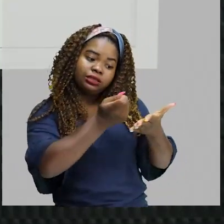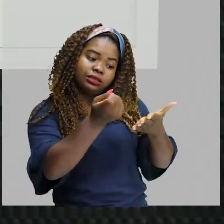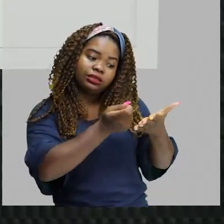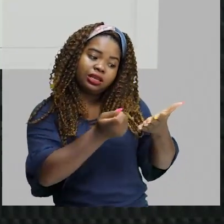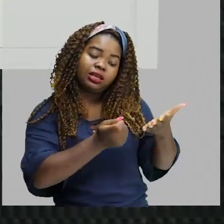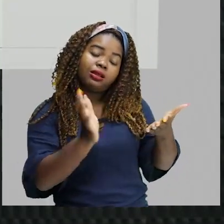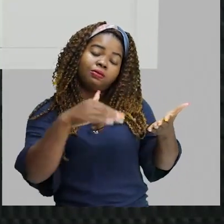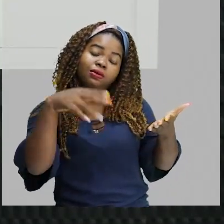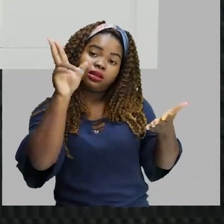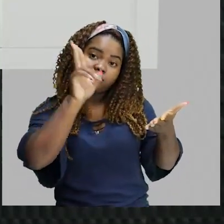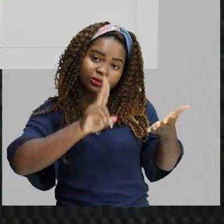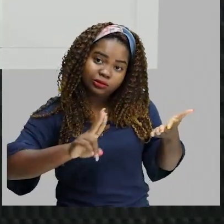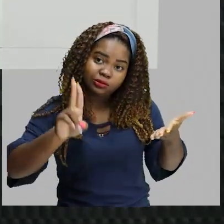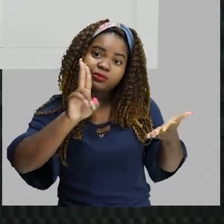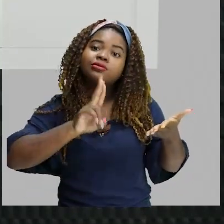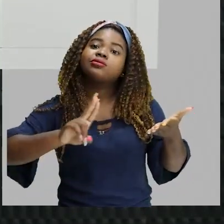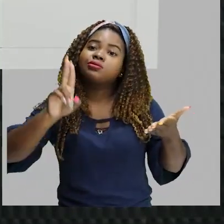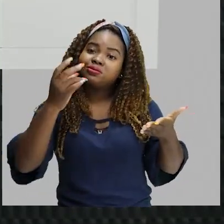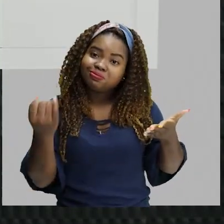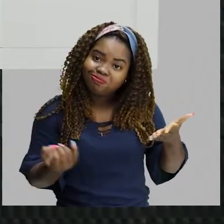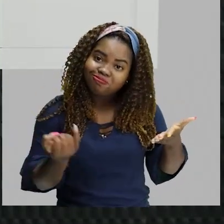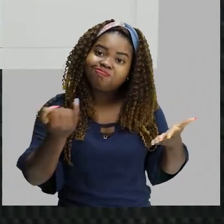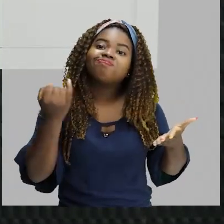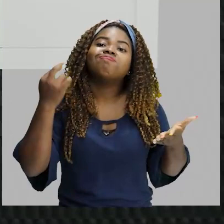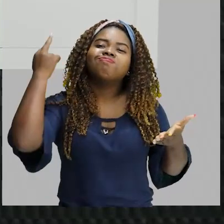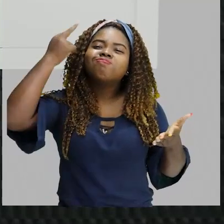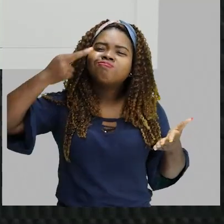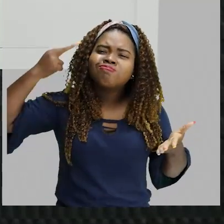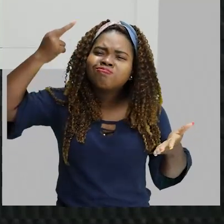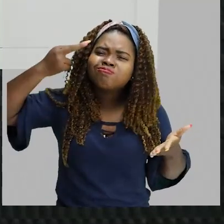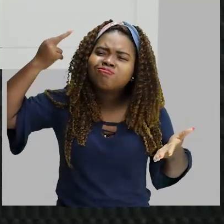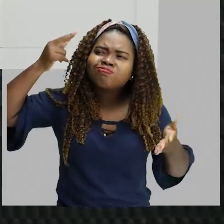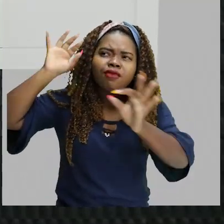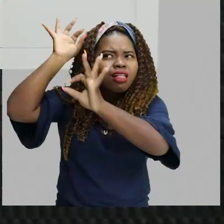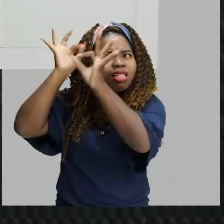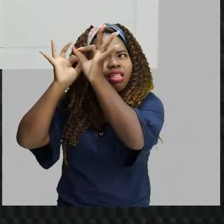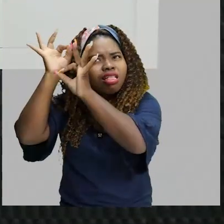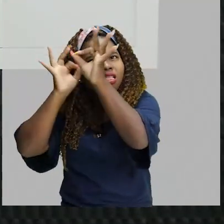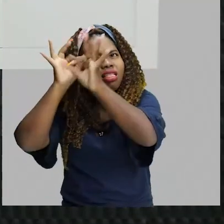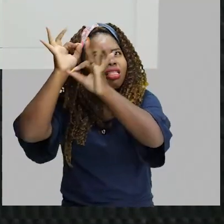mais usual, muito mais importante e muito mais, claro,